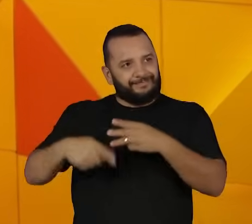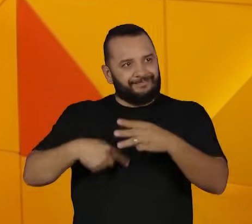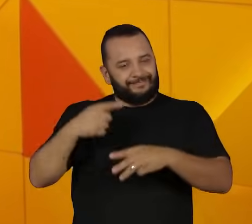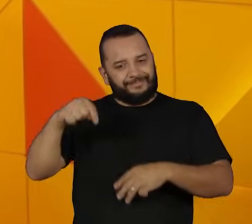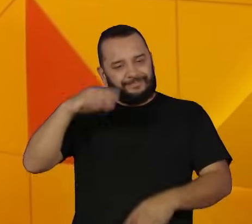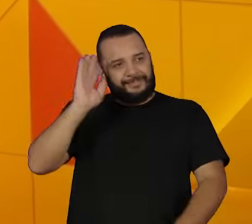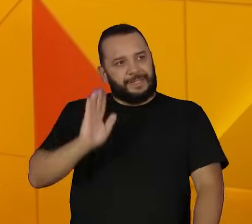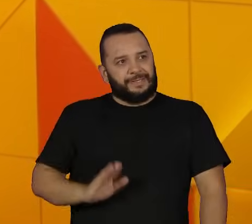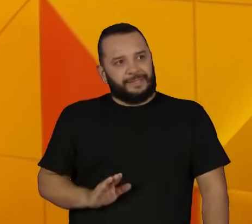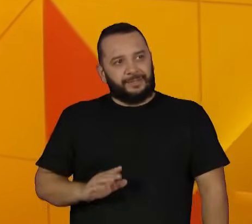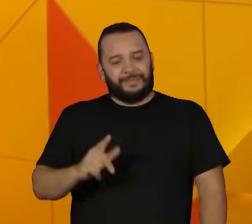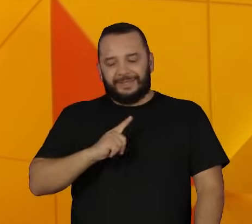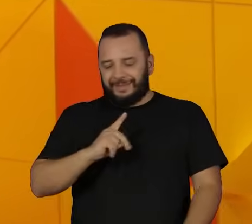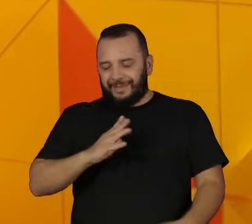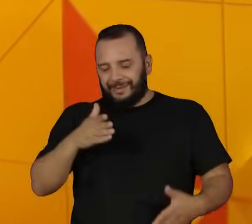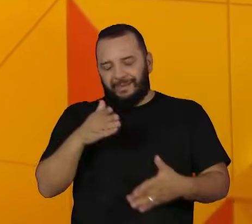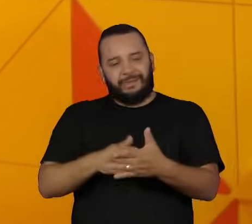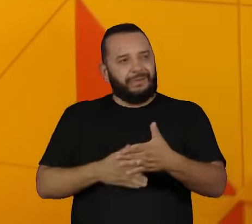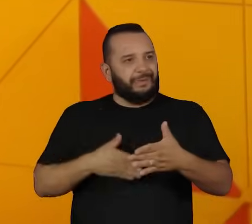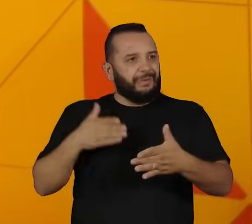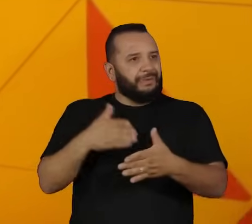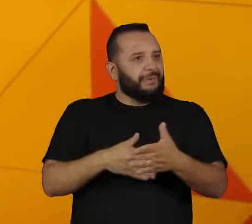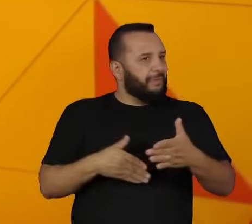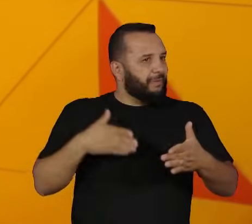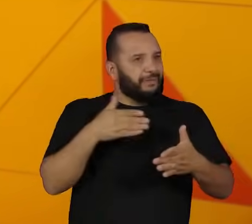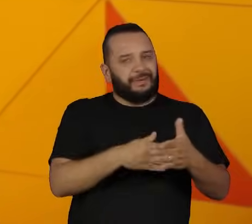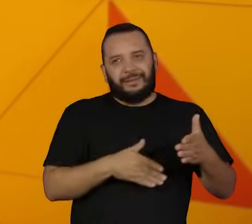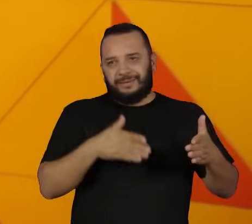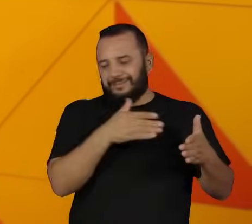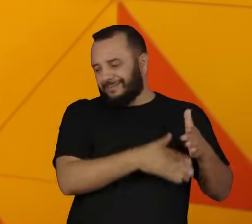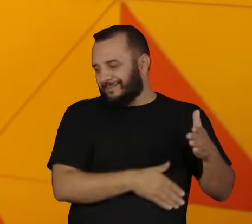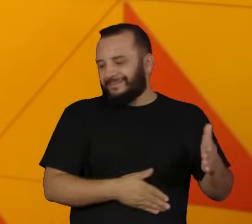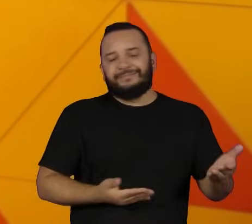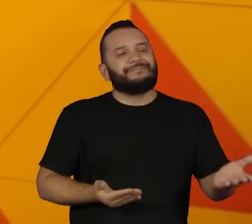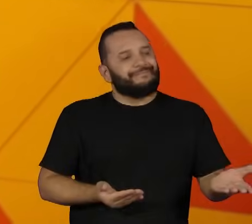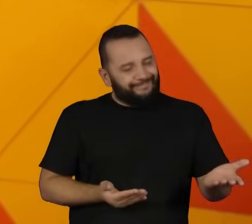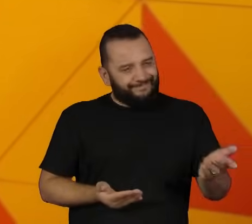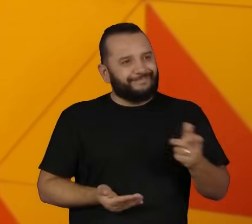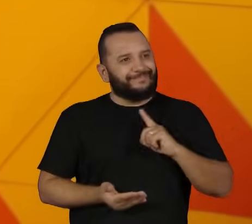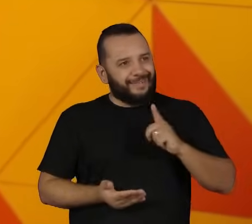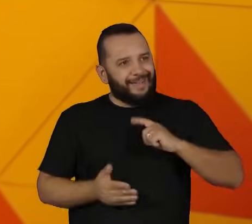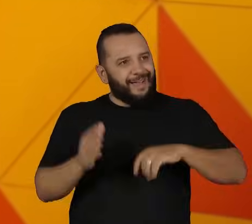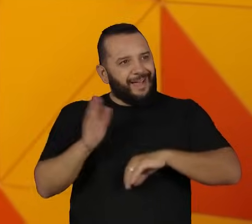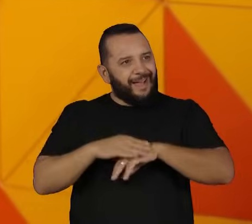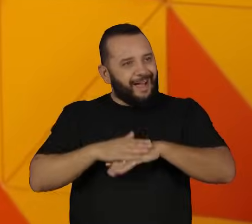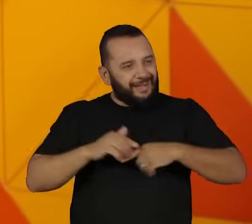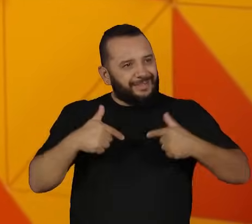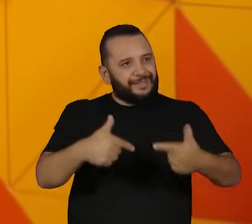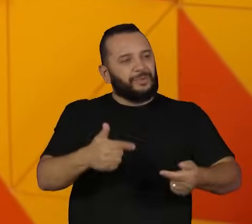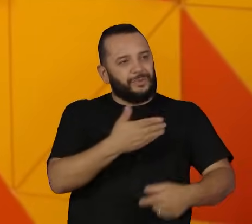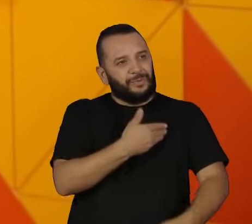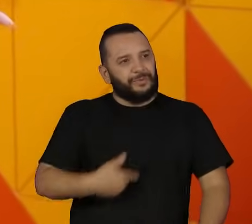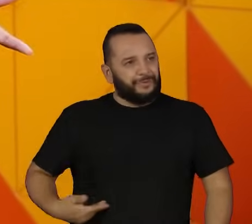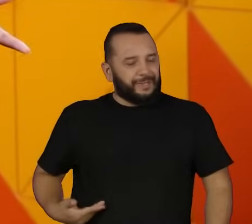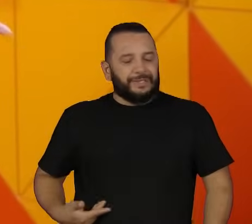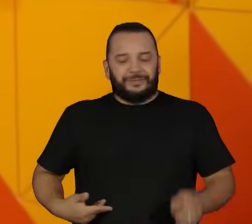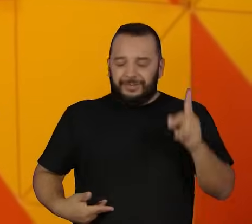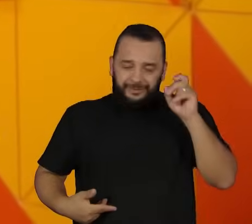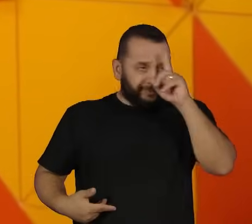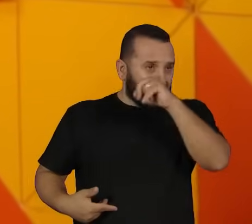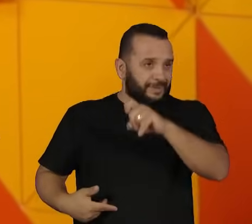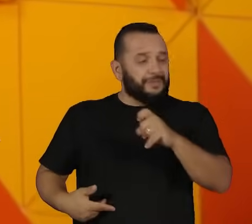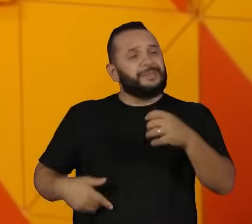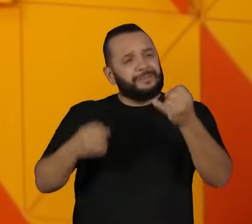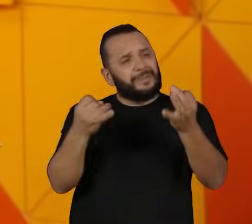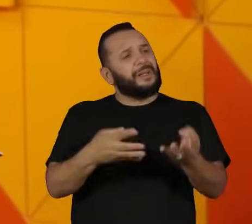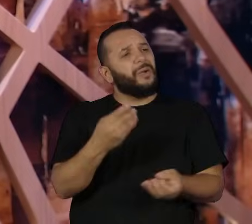Mas tem vários entraves para que exista uma efetiva atuação do poder público. Eu queria que você explicasse para a gente como é que